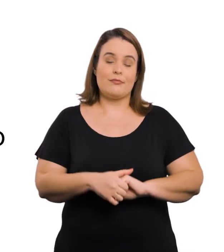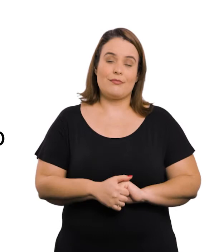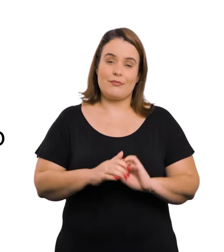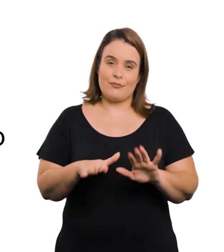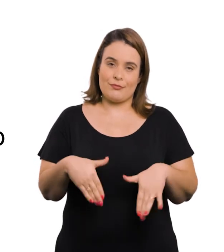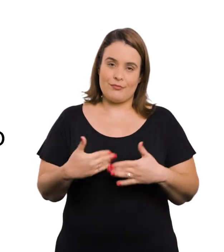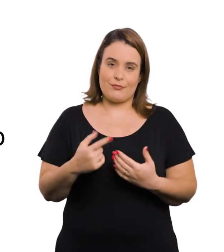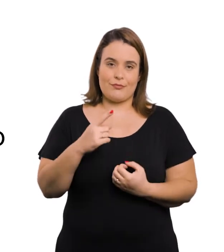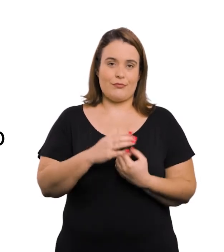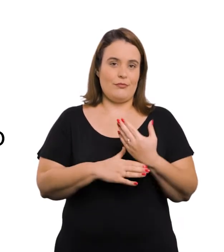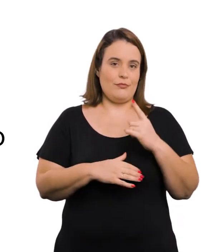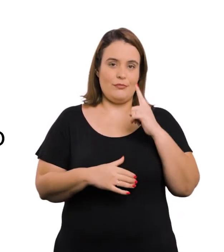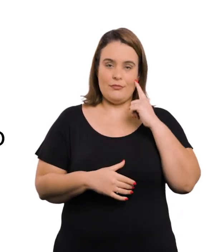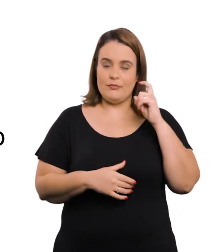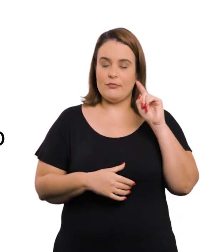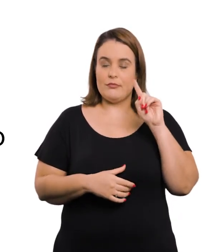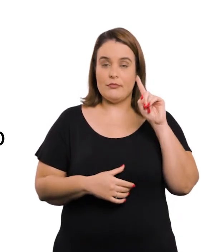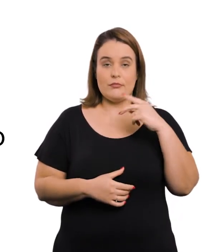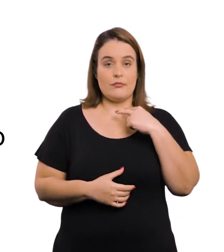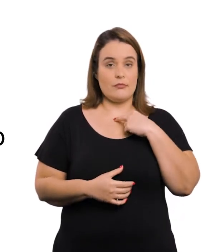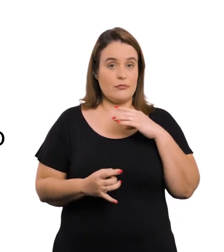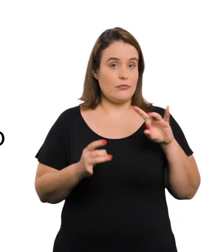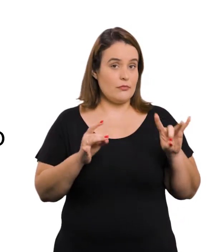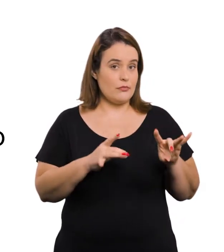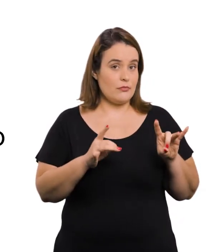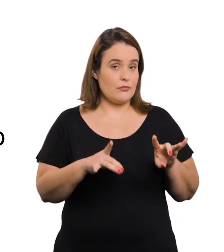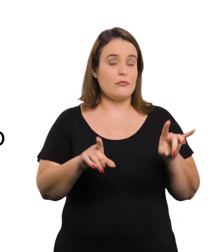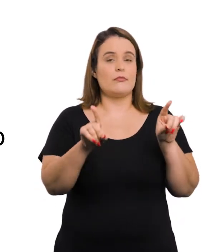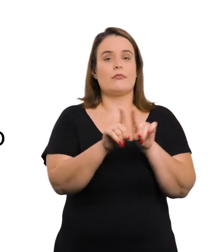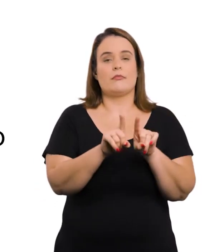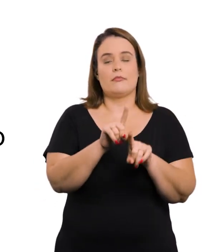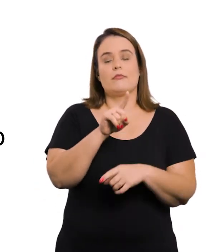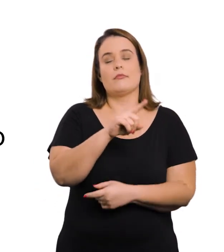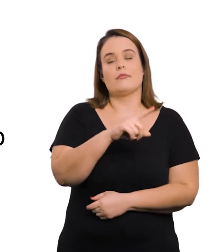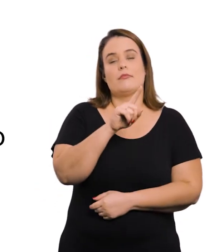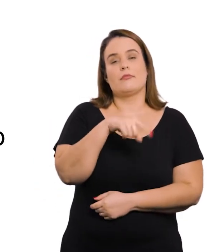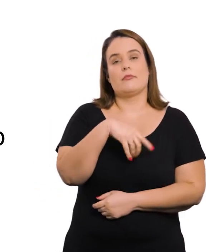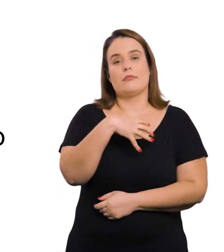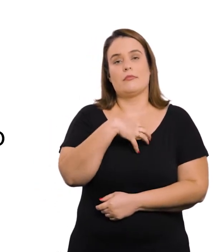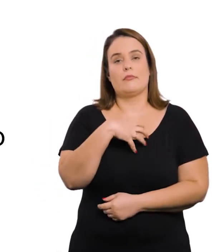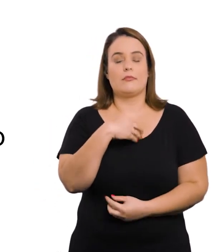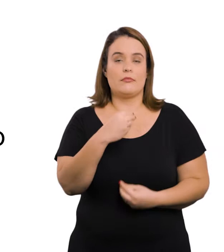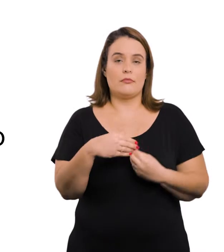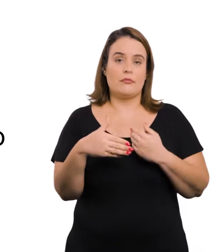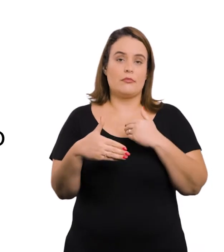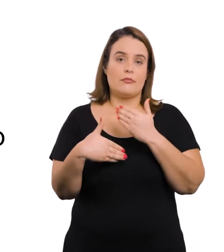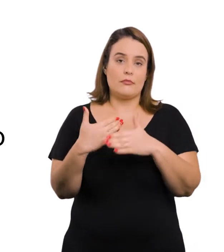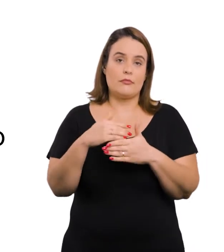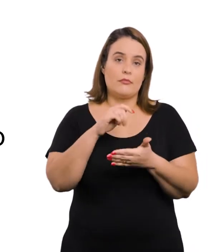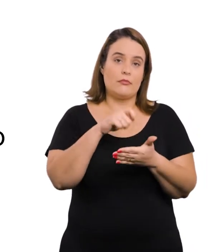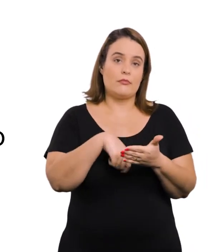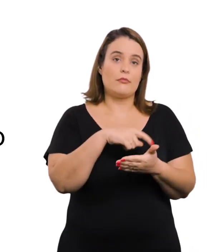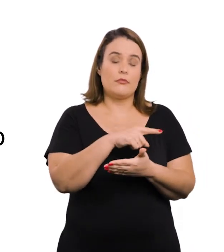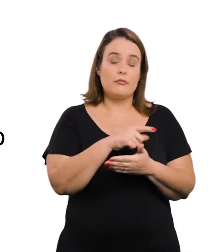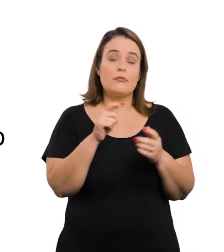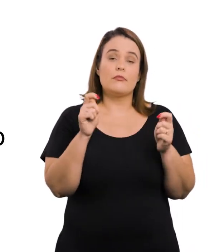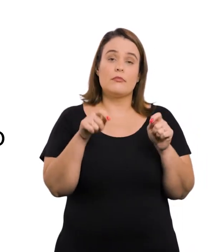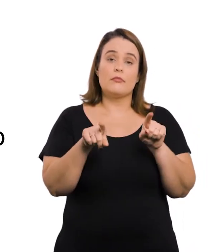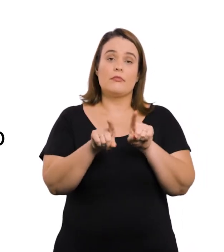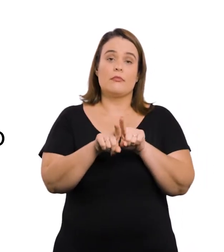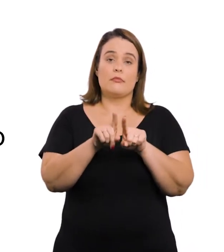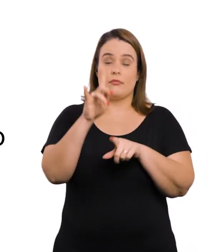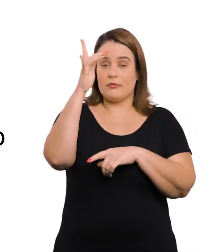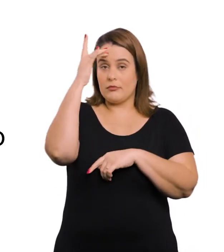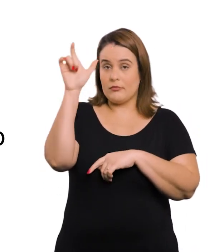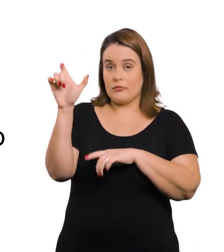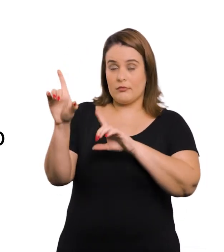Com isso, não serão criadas vagas específicas, e sim condições para que qualquer processo de contratação abranja